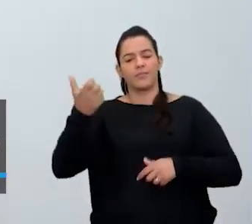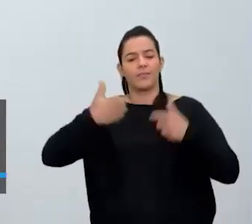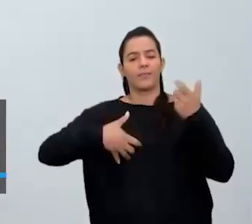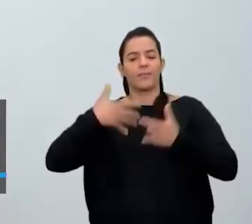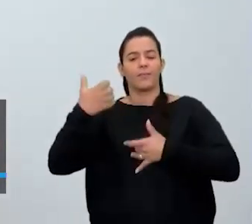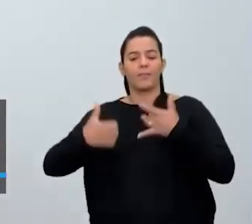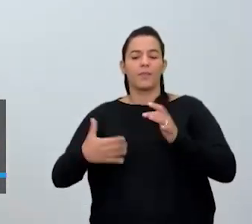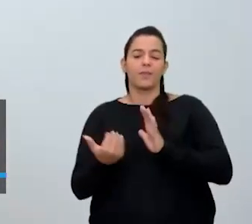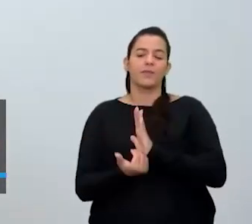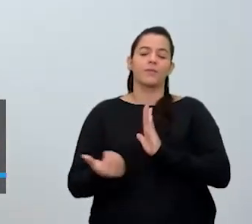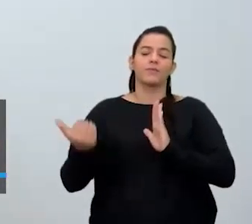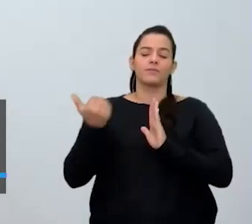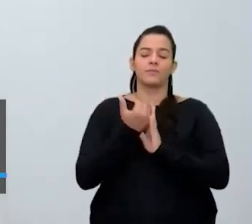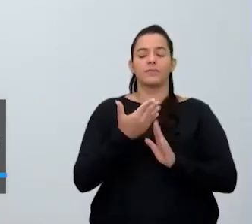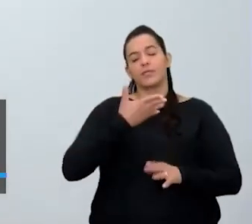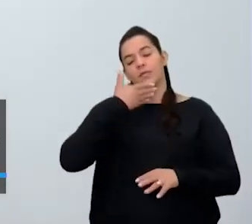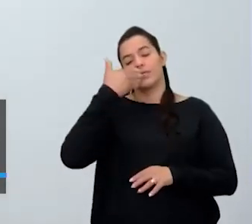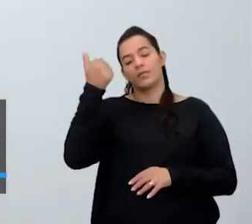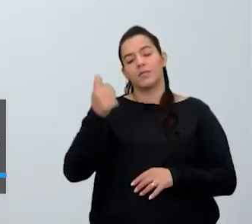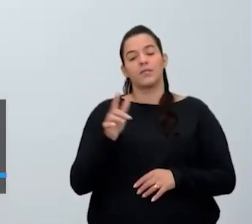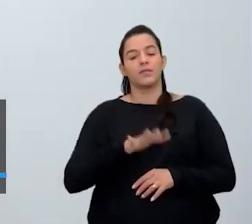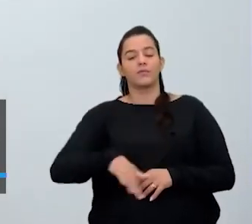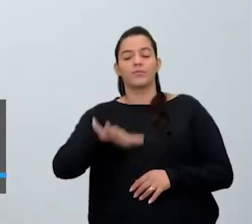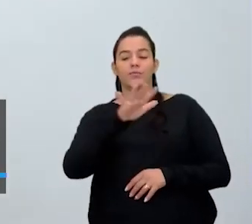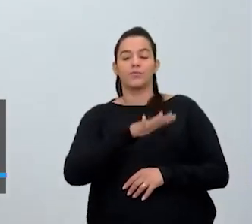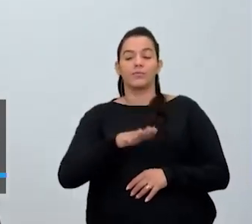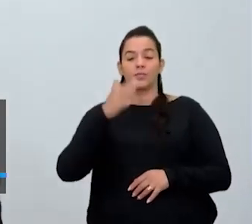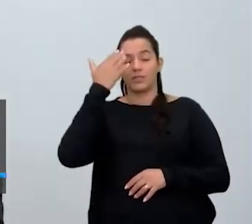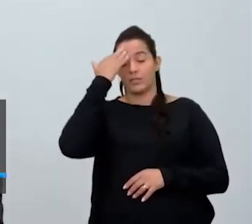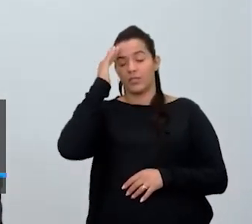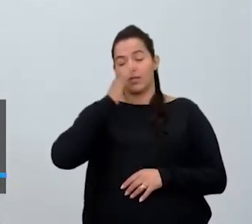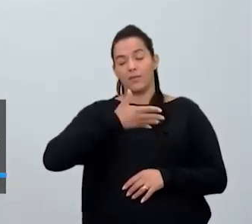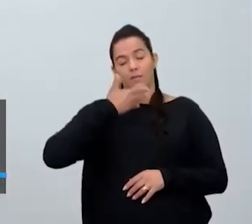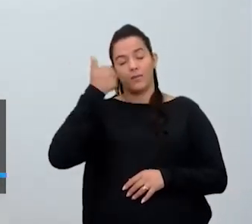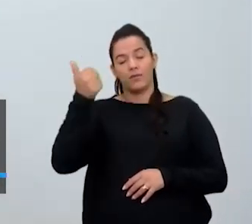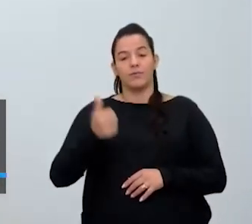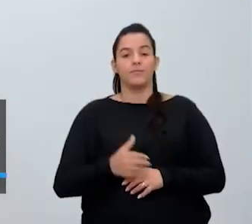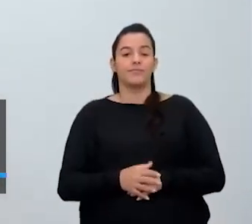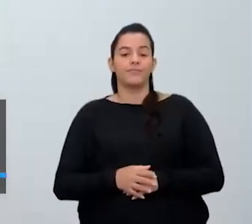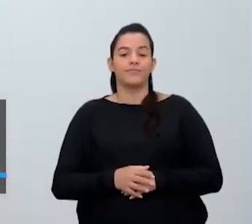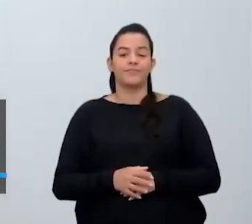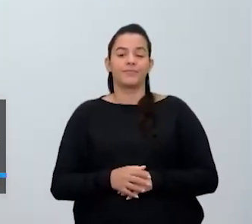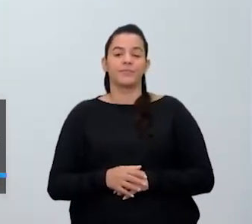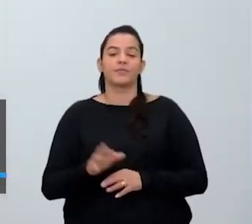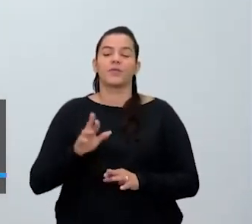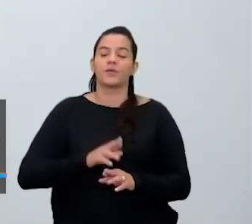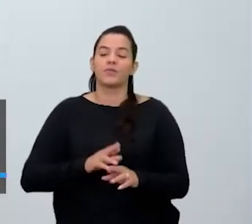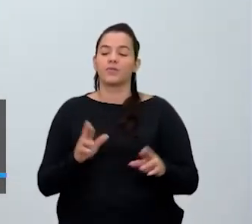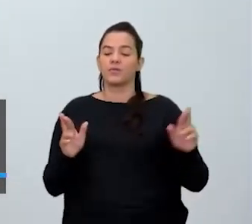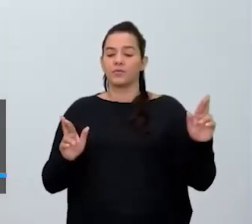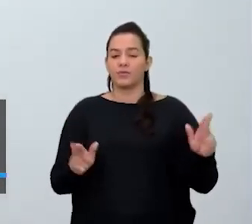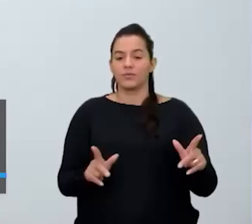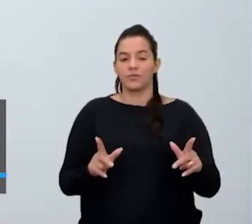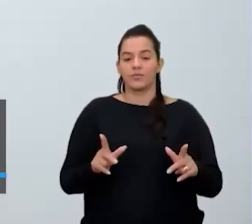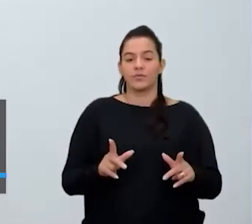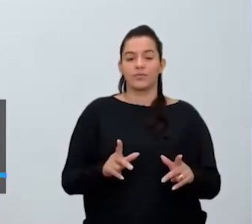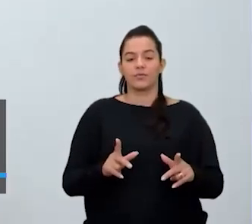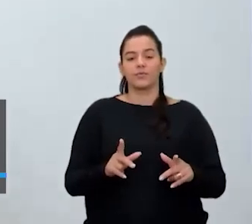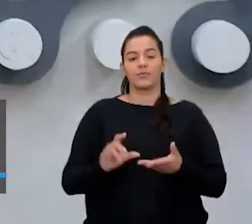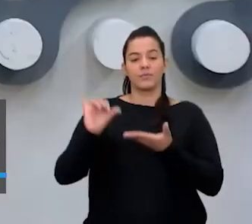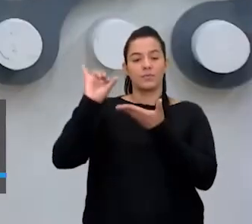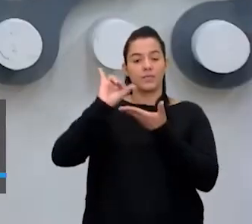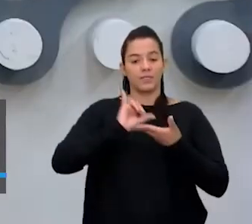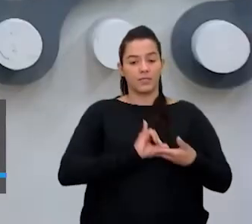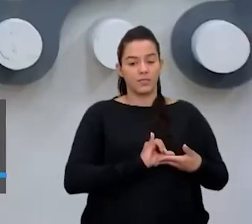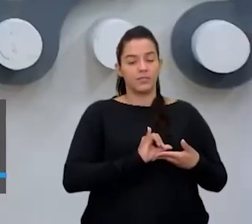especificar um pouquinho melhor, até para a compreensão do nosso coleguinha que está aí do outro lado. Qual é a principal diferença entre um imigrante e um refugiado?